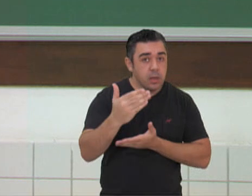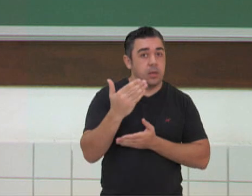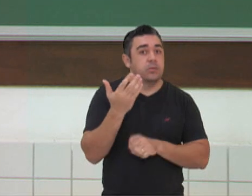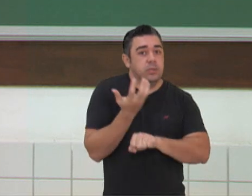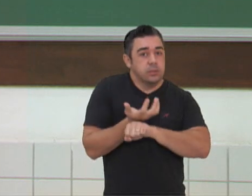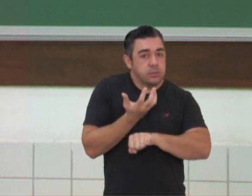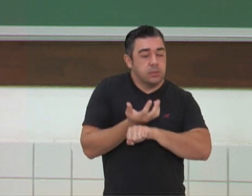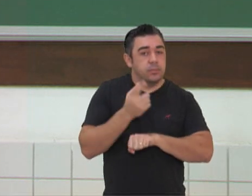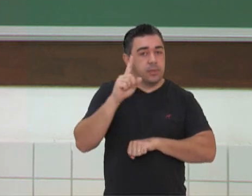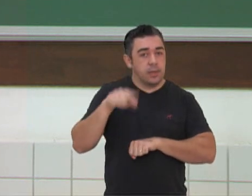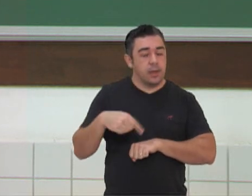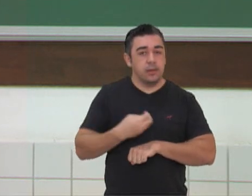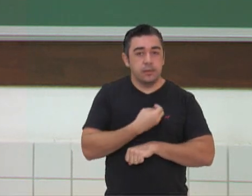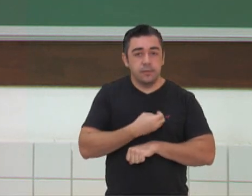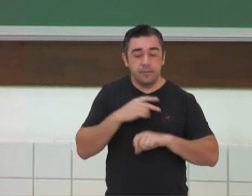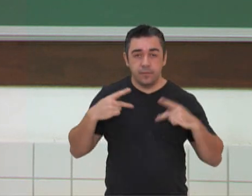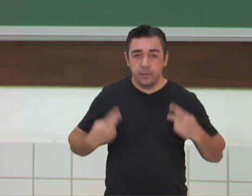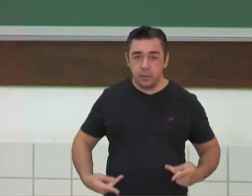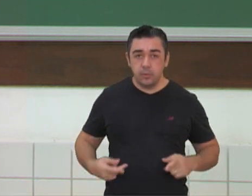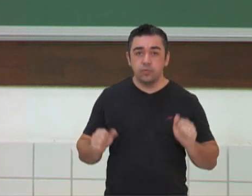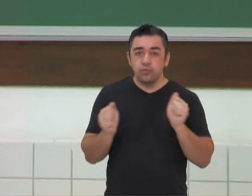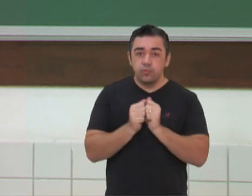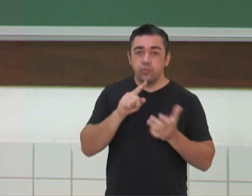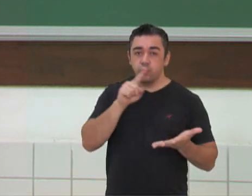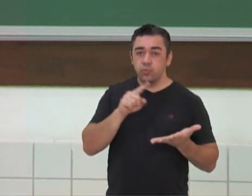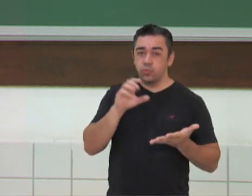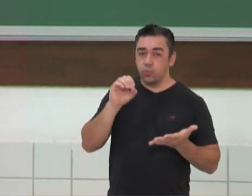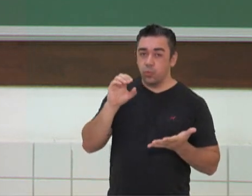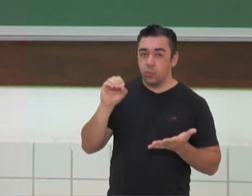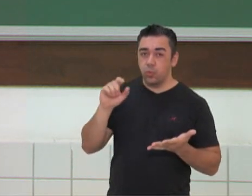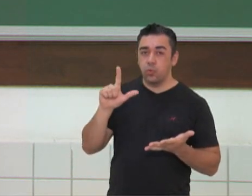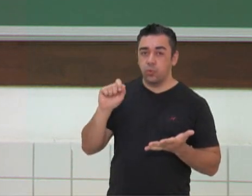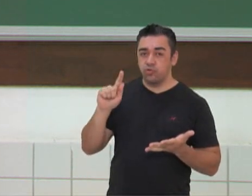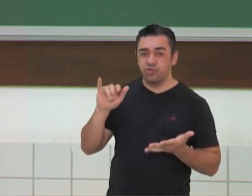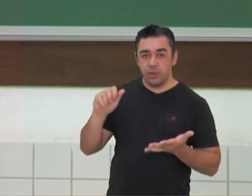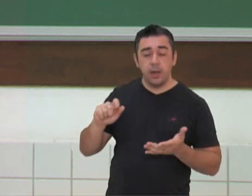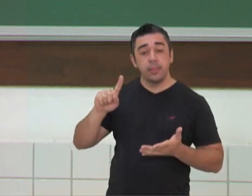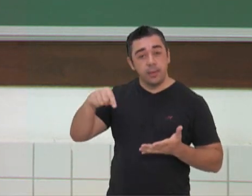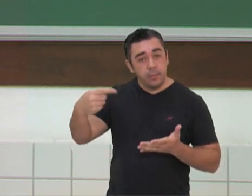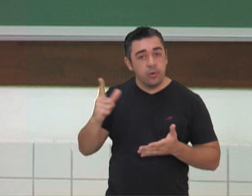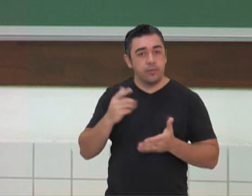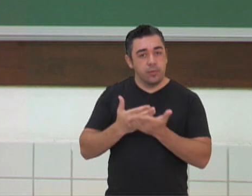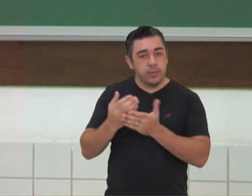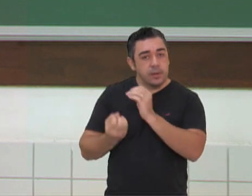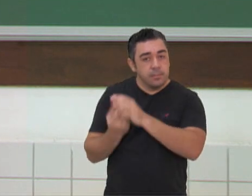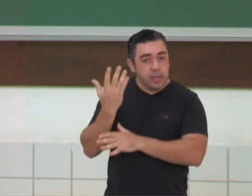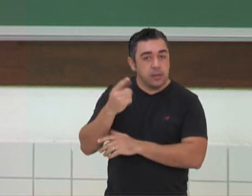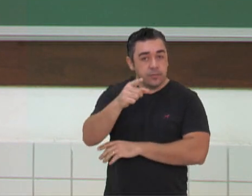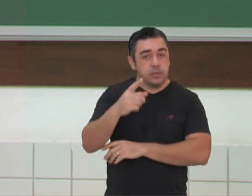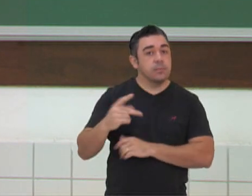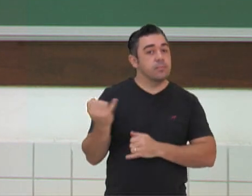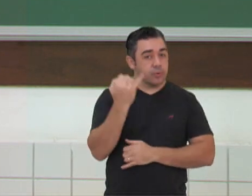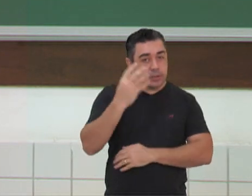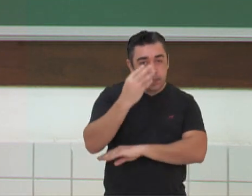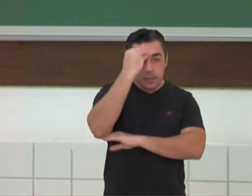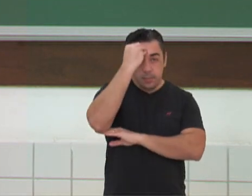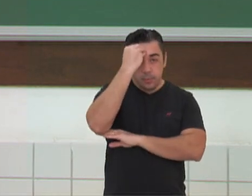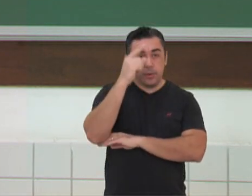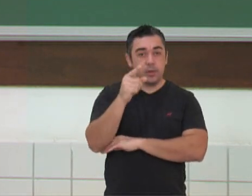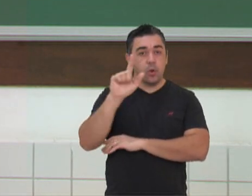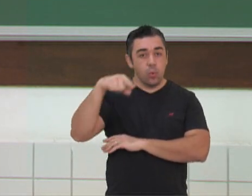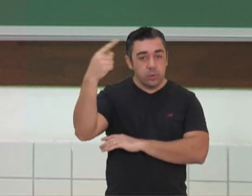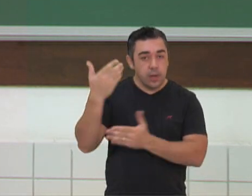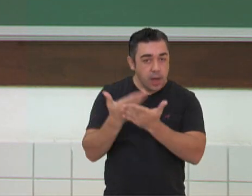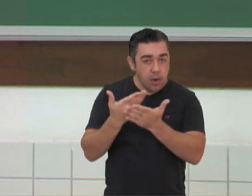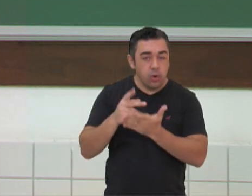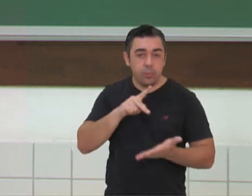seres vivos aí, da parte de zoologia, que logo vocês vão também, depois já vão para a parte de plantas. É importante lembrar de tudo isso, tá? Na próxima aula o